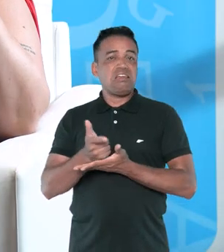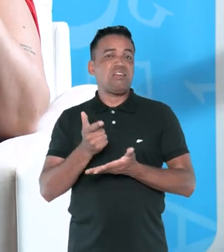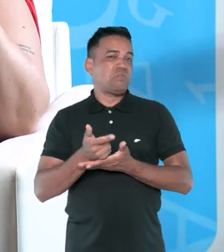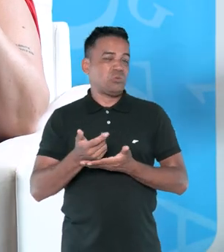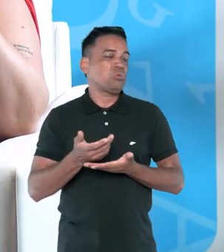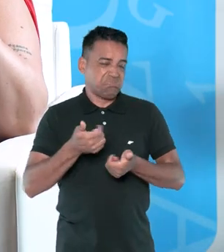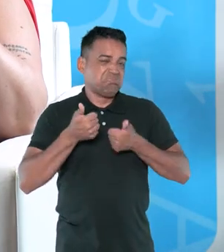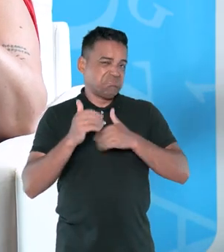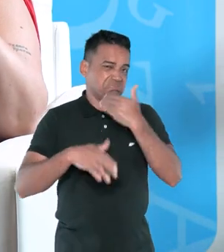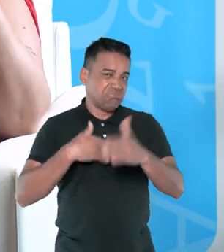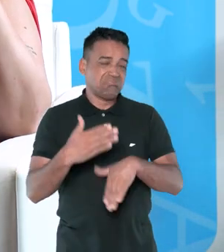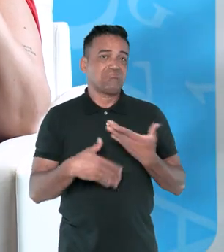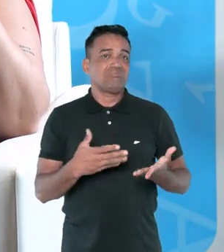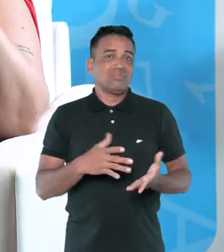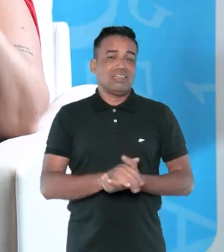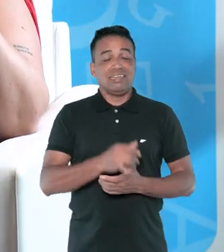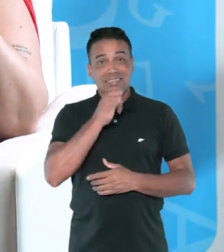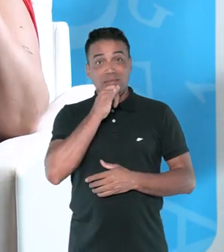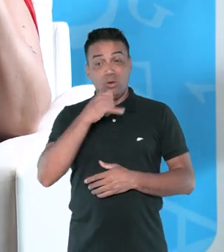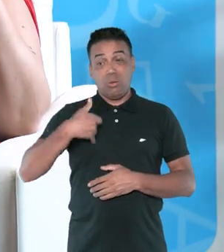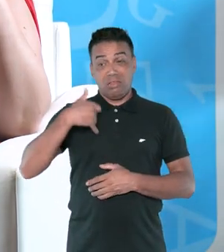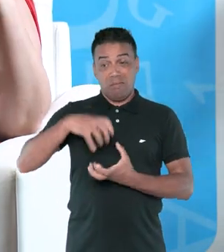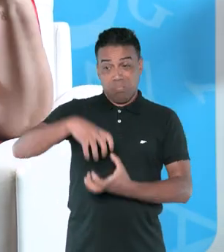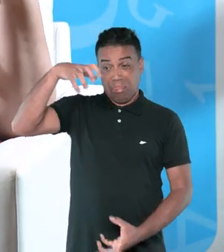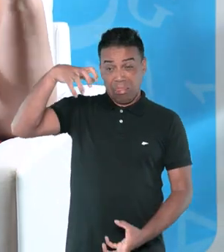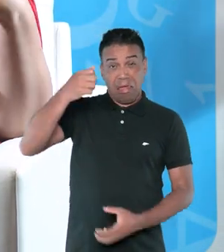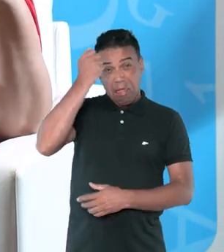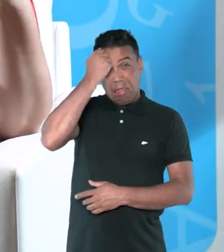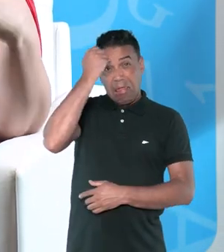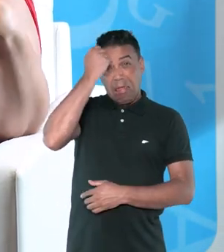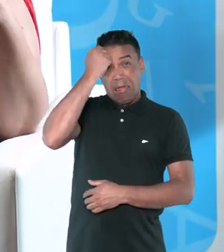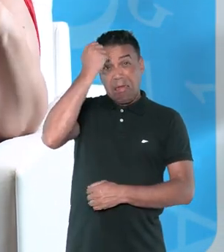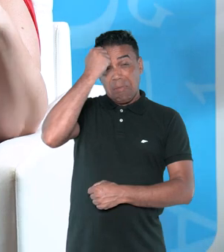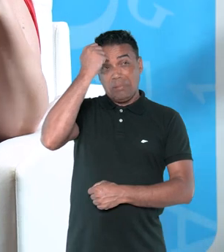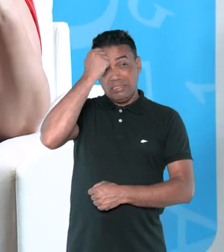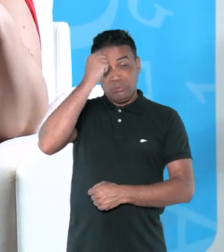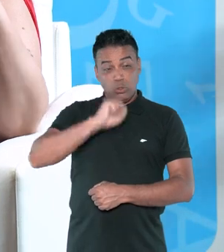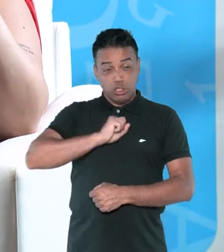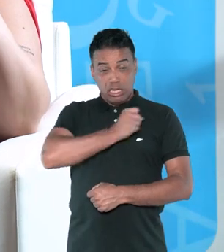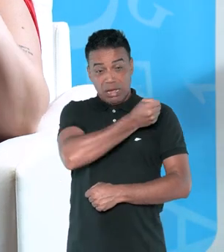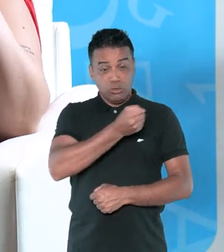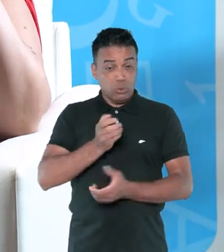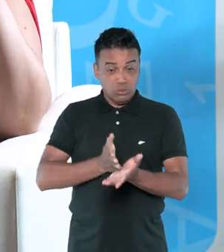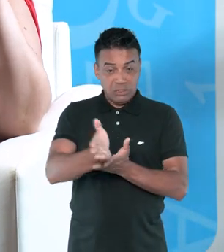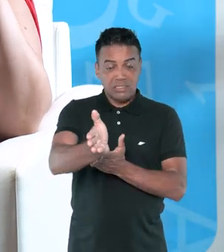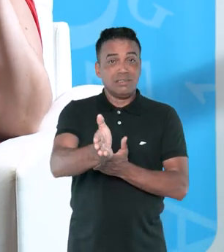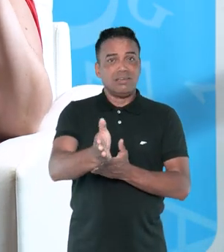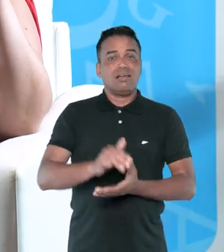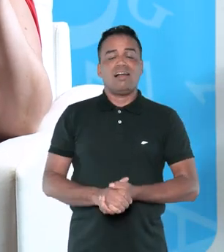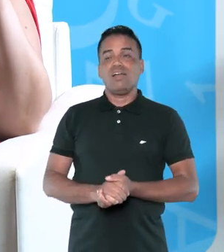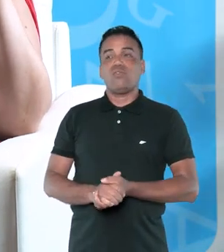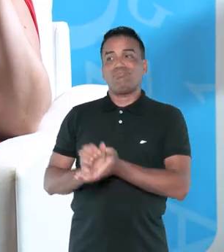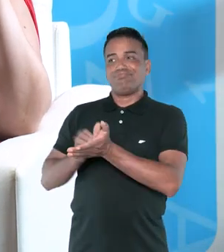deixar para lá, será que quando eu ficar idosa eu não vou me arrepender, vou me odiar por não ter feito o que eu quis? Eu disse, eu vou pedir